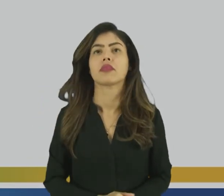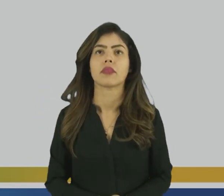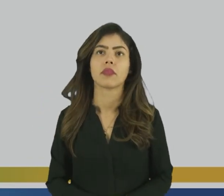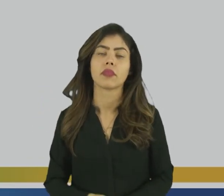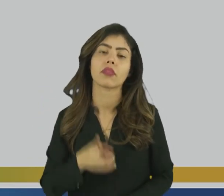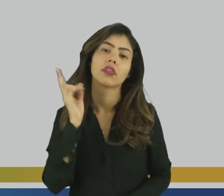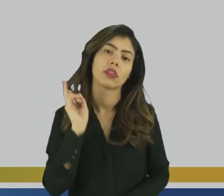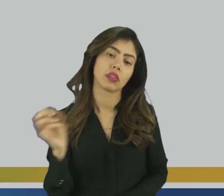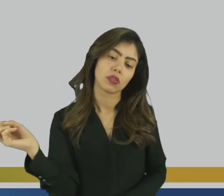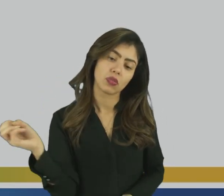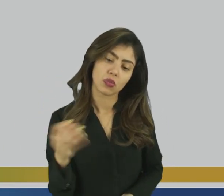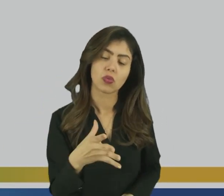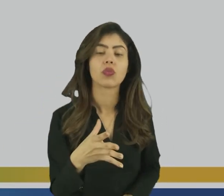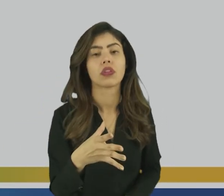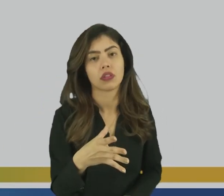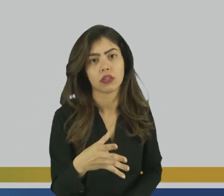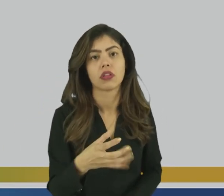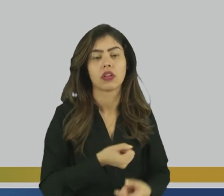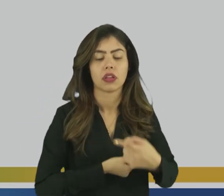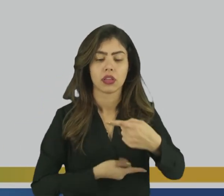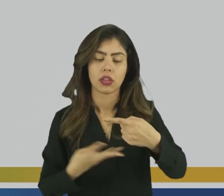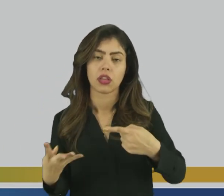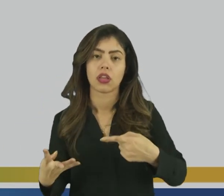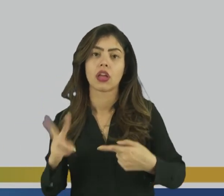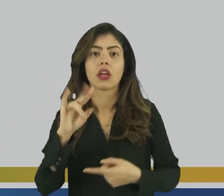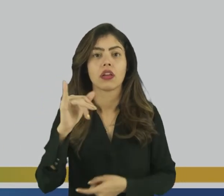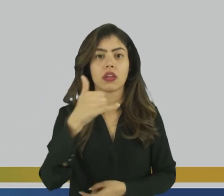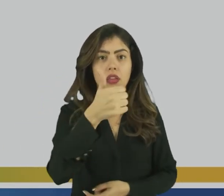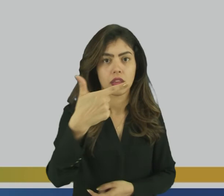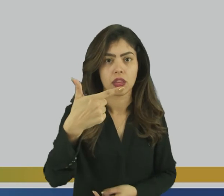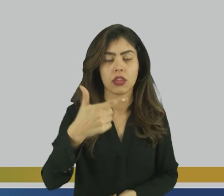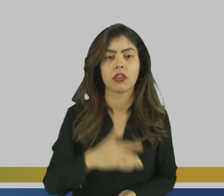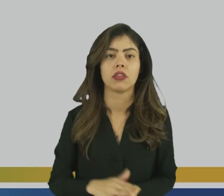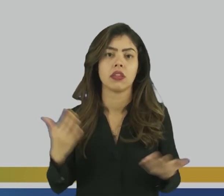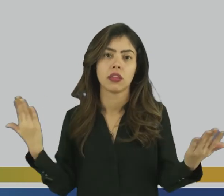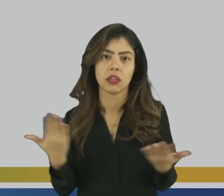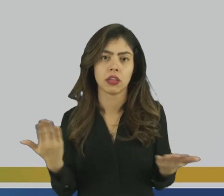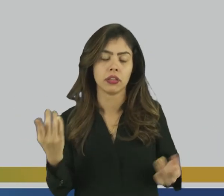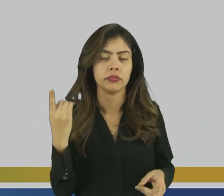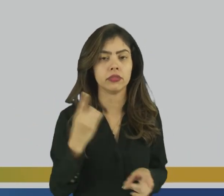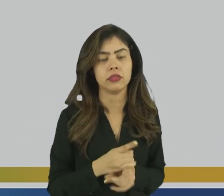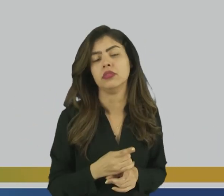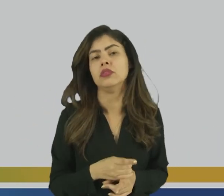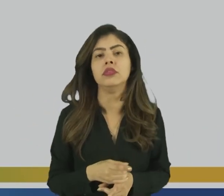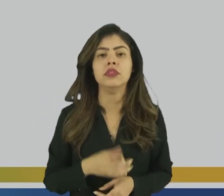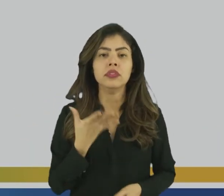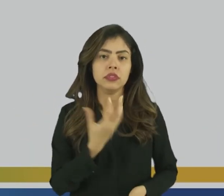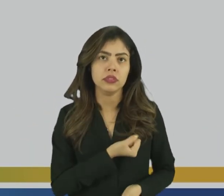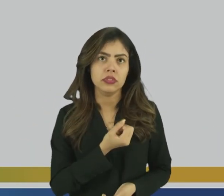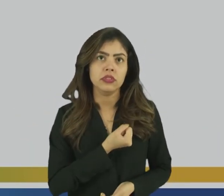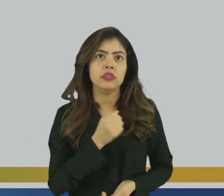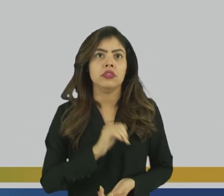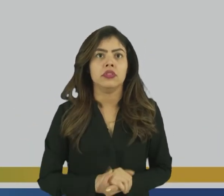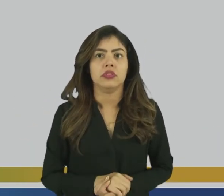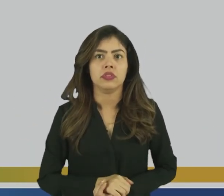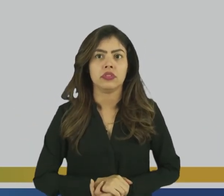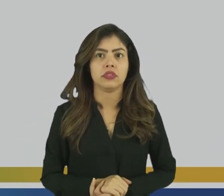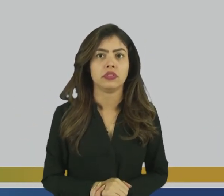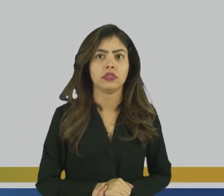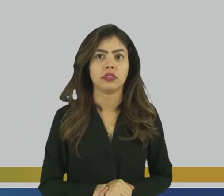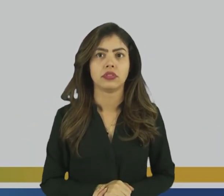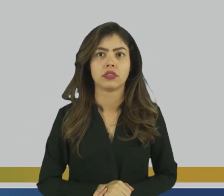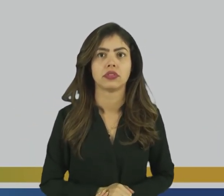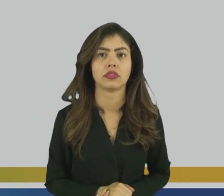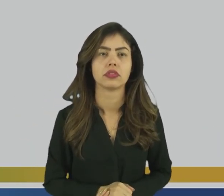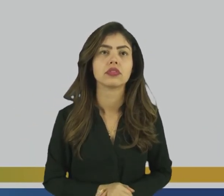Então, o novo denominador dessas duas frações será 12. Agora a gente tem que encontrar o nosso numerador, certo?